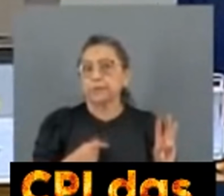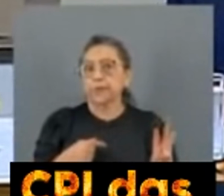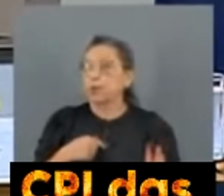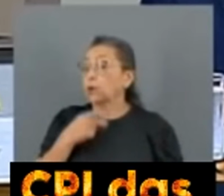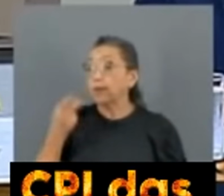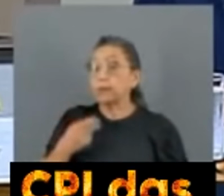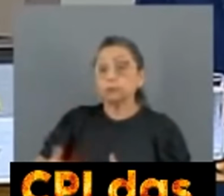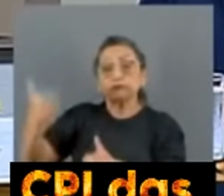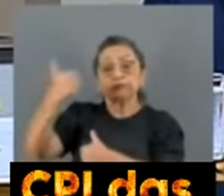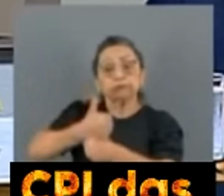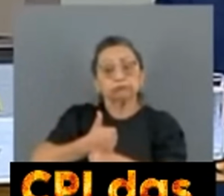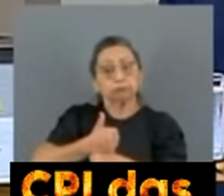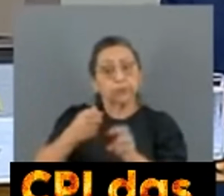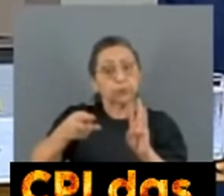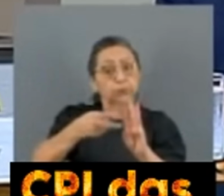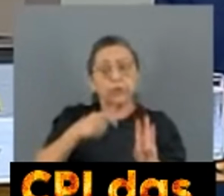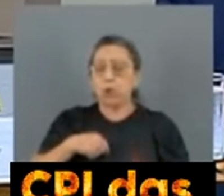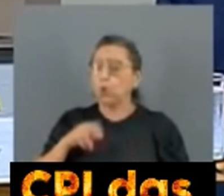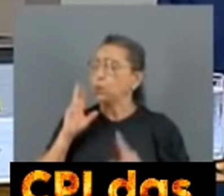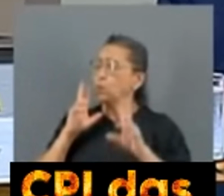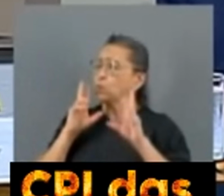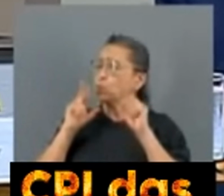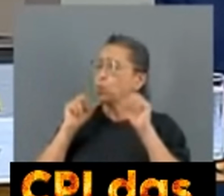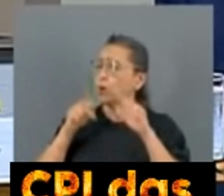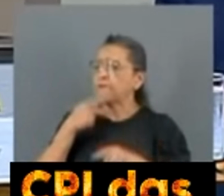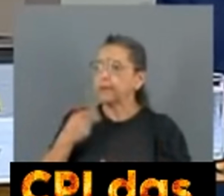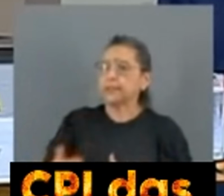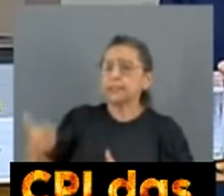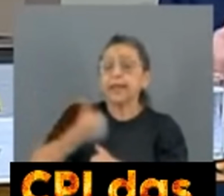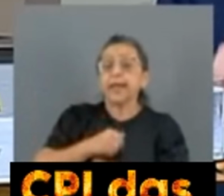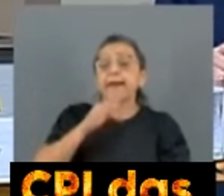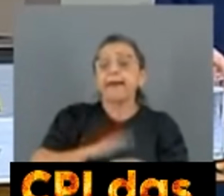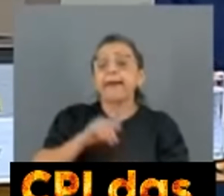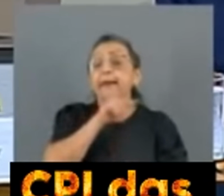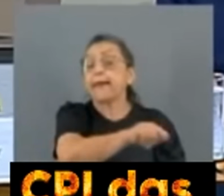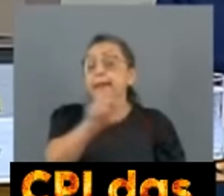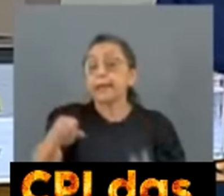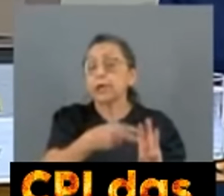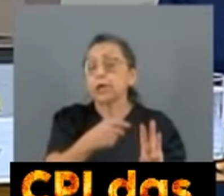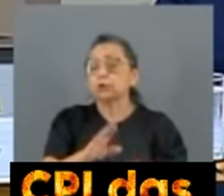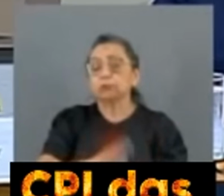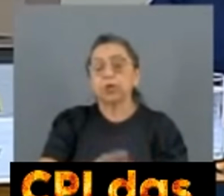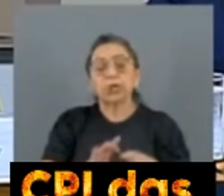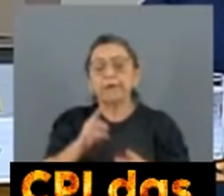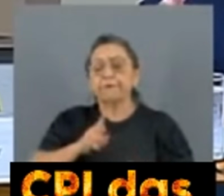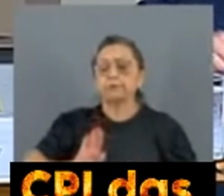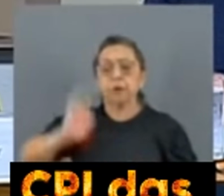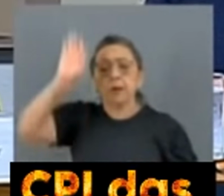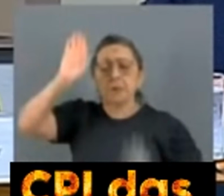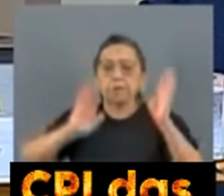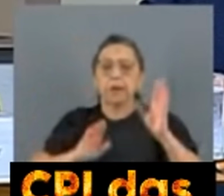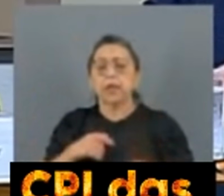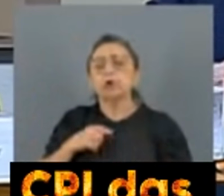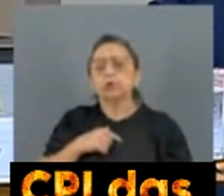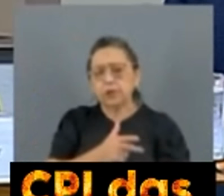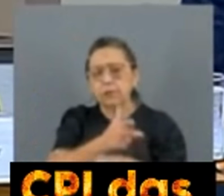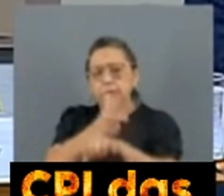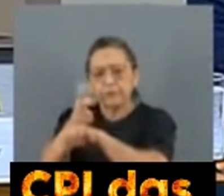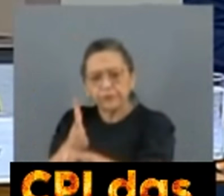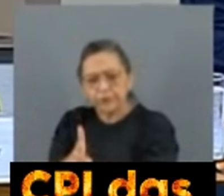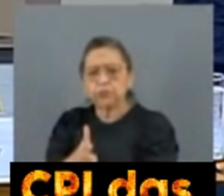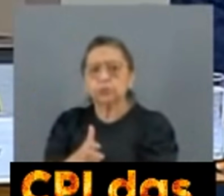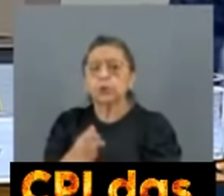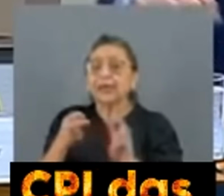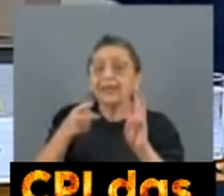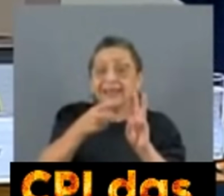falamos pelos índios aqui, não. Nunca falei, nós deixamos que eles falassem por eles. Eu tenho aqui um vídeo, já até esqueci o número aqui.